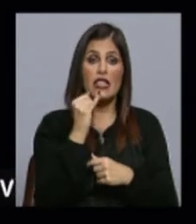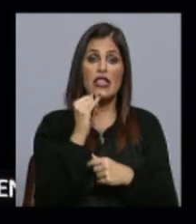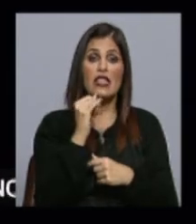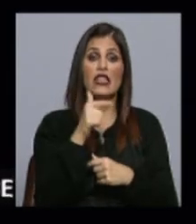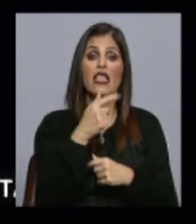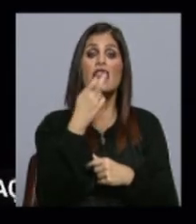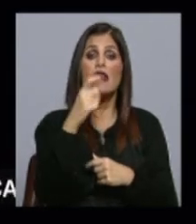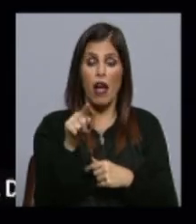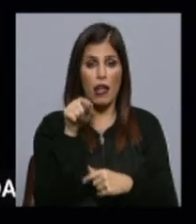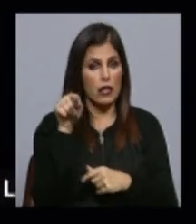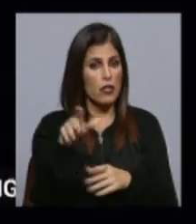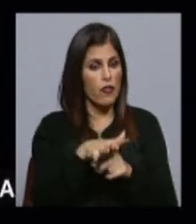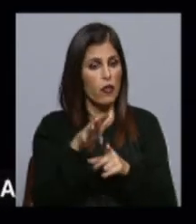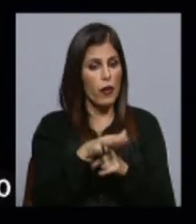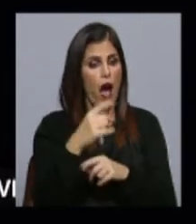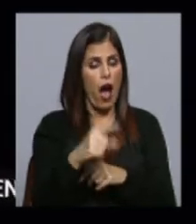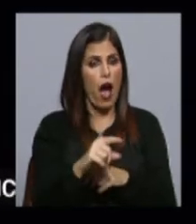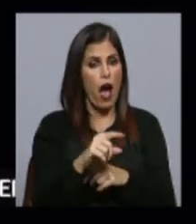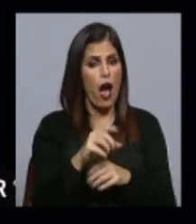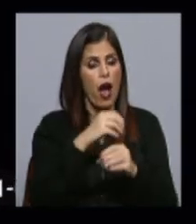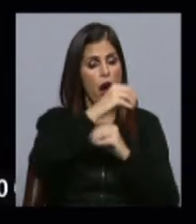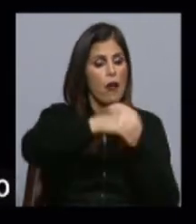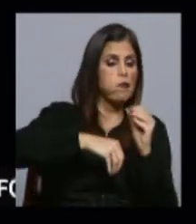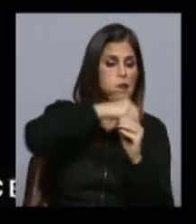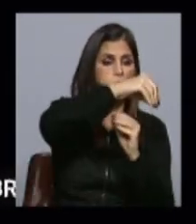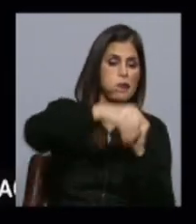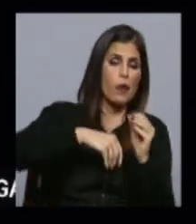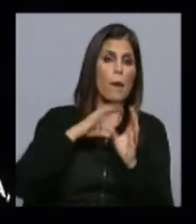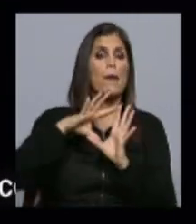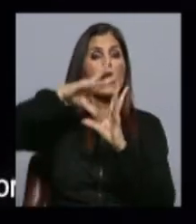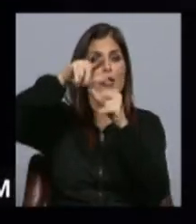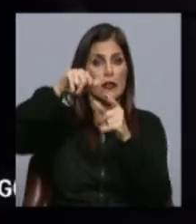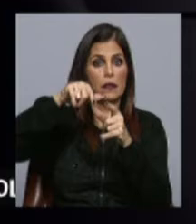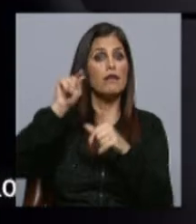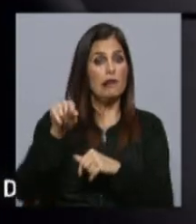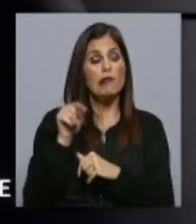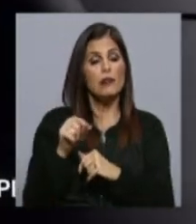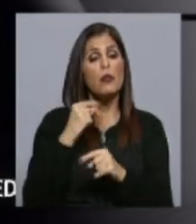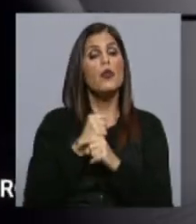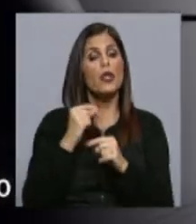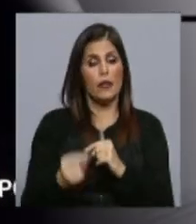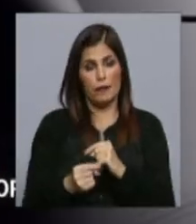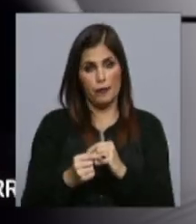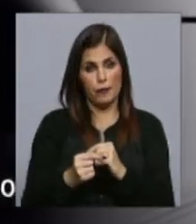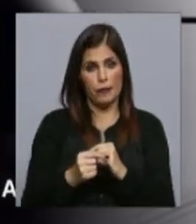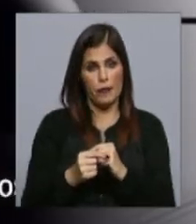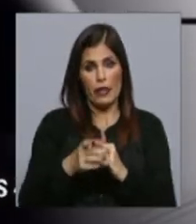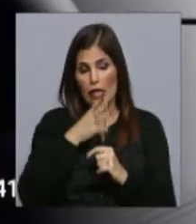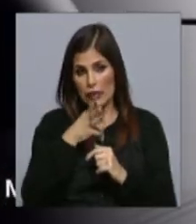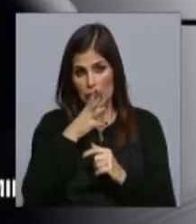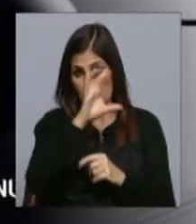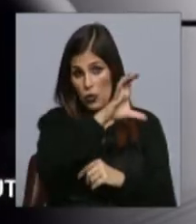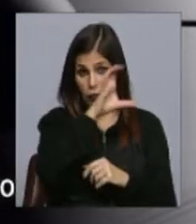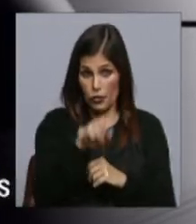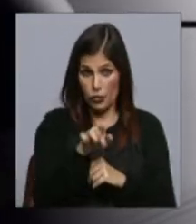isso tem influências também no eixo de rotação do planeta. E porquê? Porque dizem estes cientistas